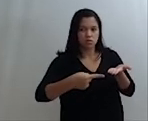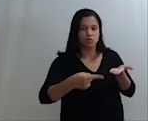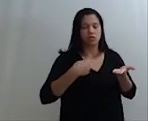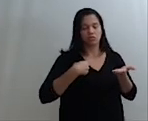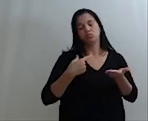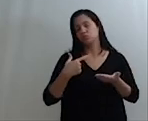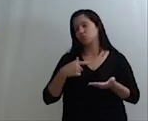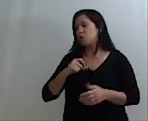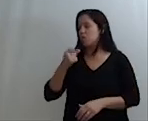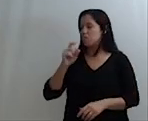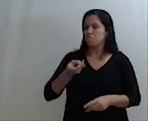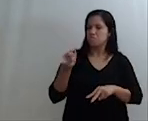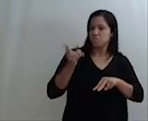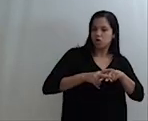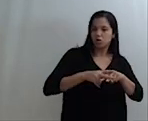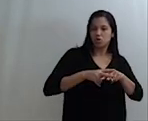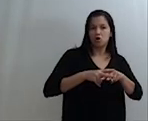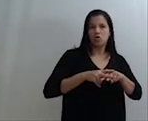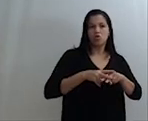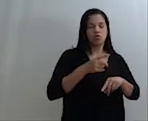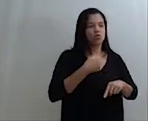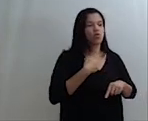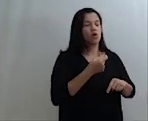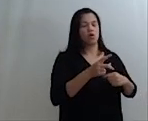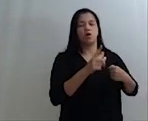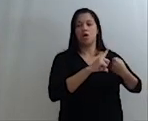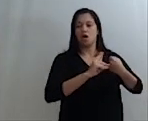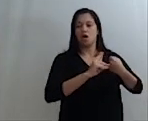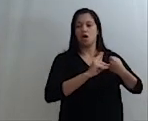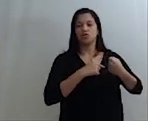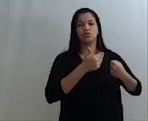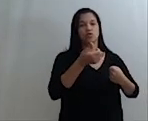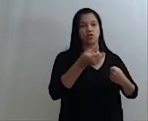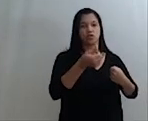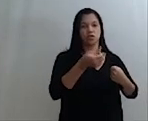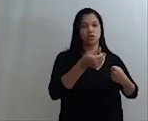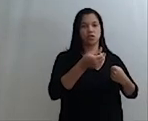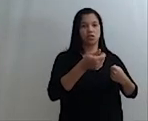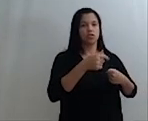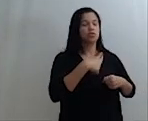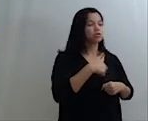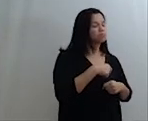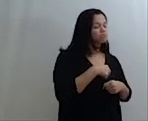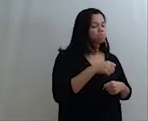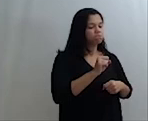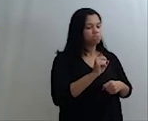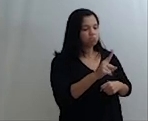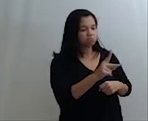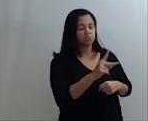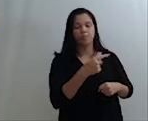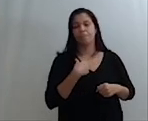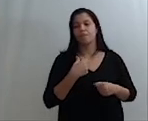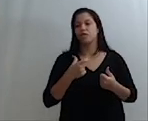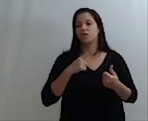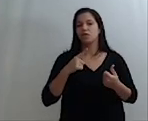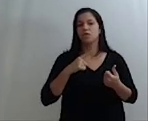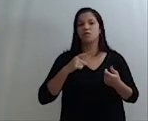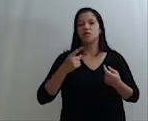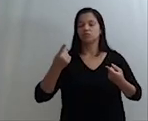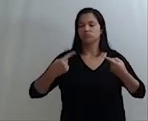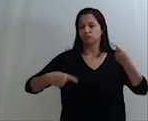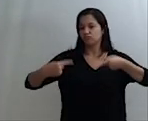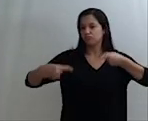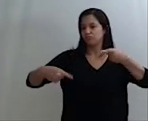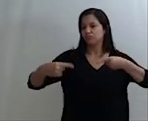eh com fulcro no artigo 16 do estatuto desarmamento e ele foi encaminhada a audiência de Custódia Na audiência de